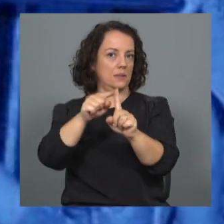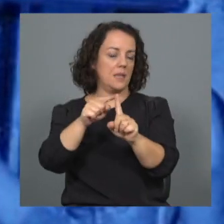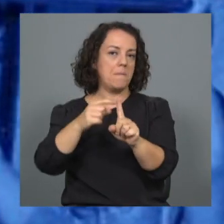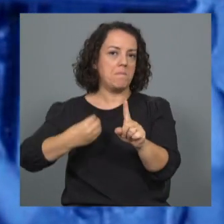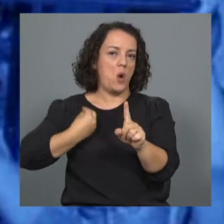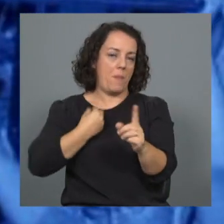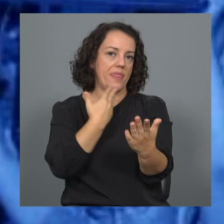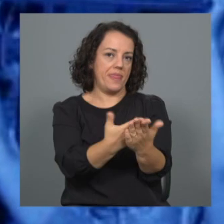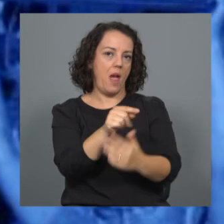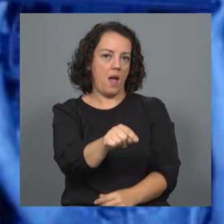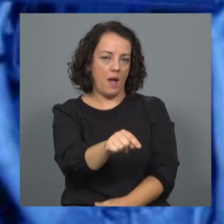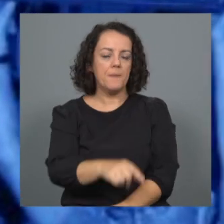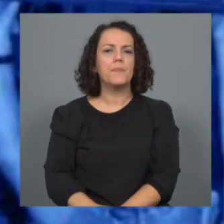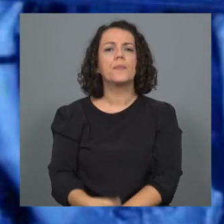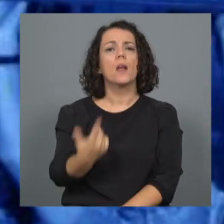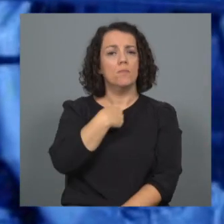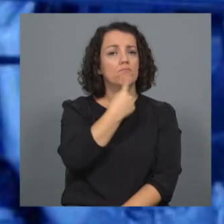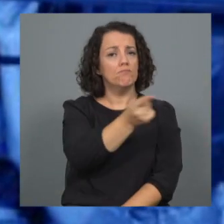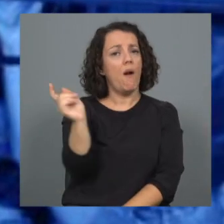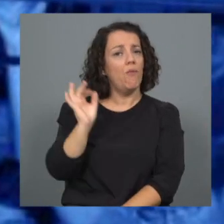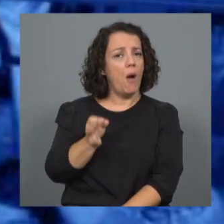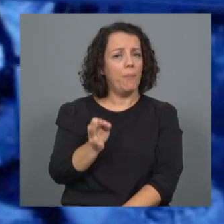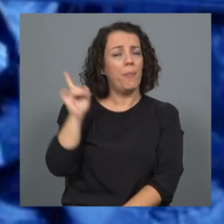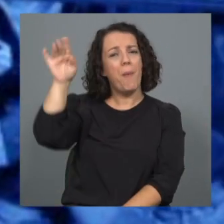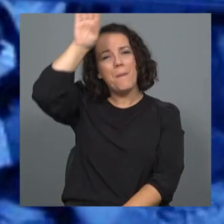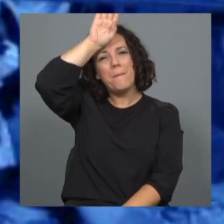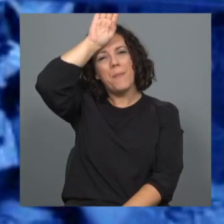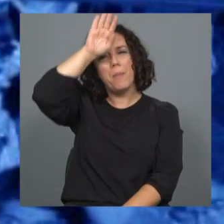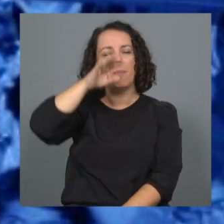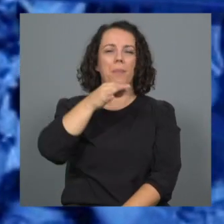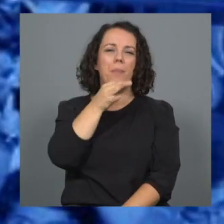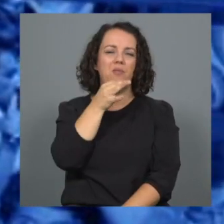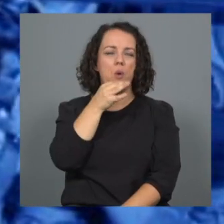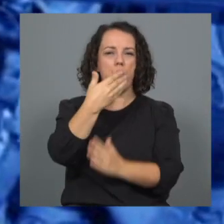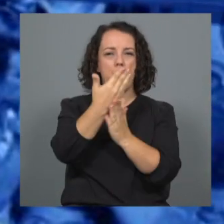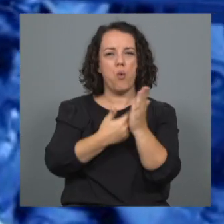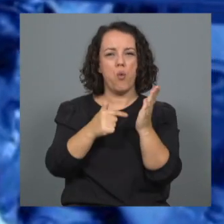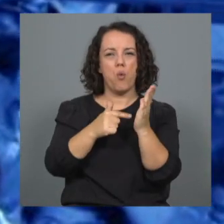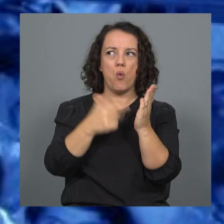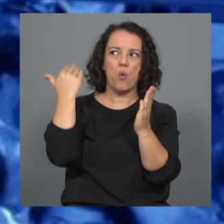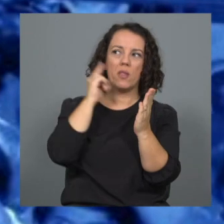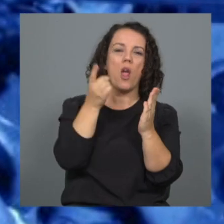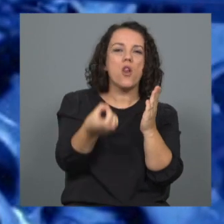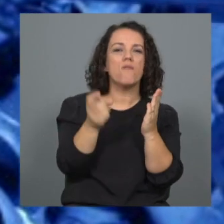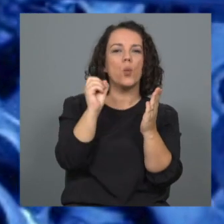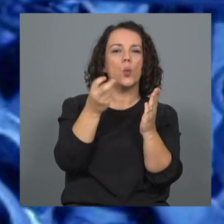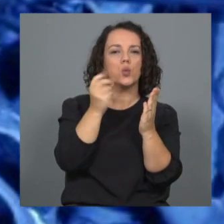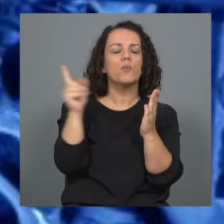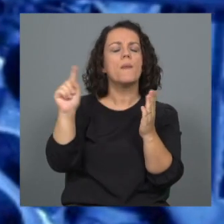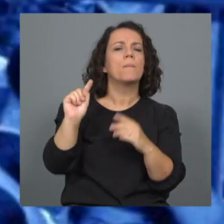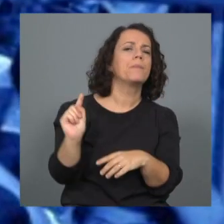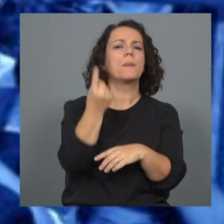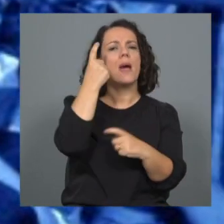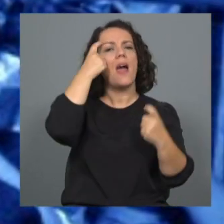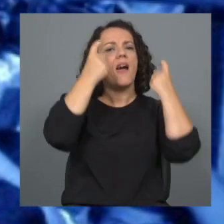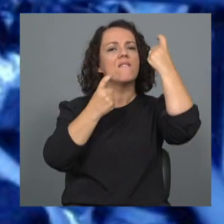valha a pena dizer que o Papa, ao falar logo naquele documento que ele dirigiu no dia 9 de outubro, a primeira reflexão para esse